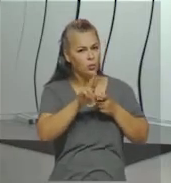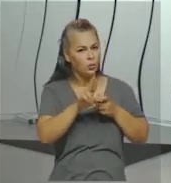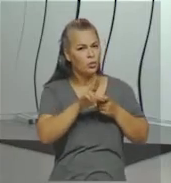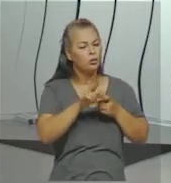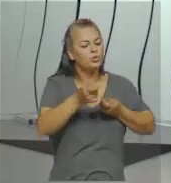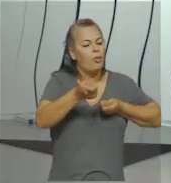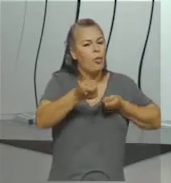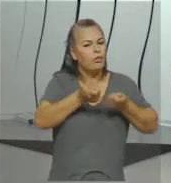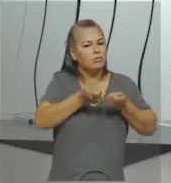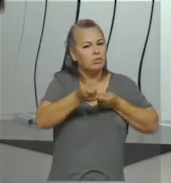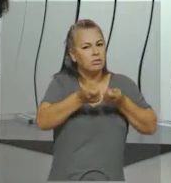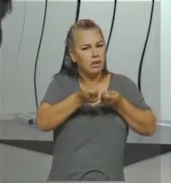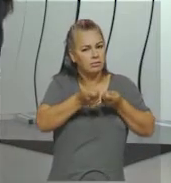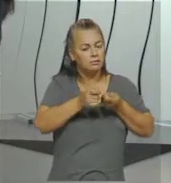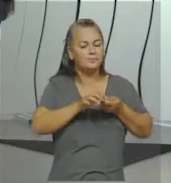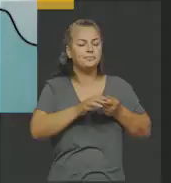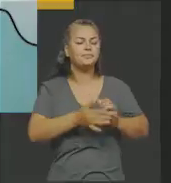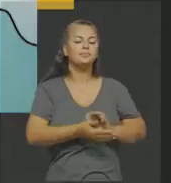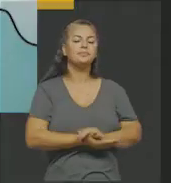tá?